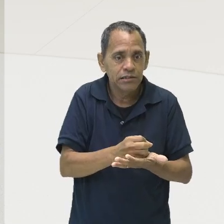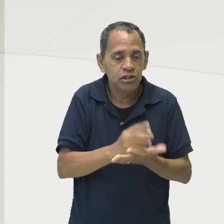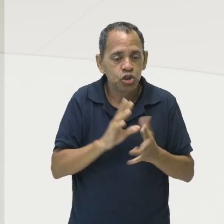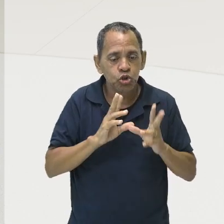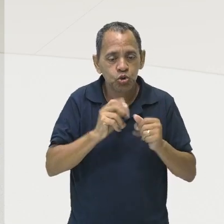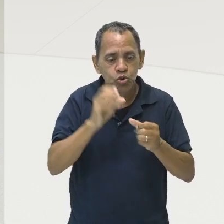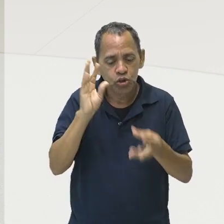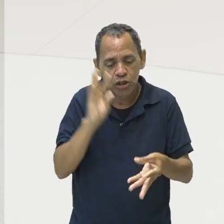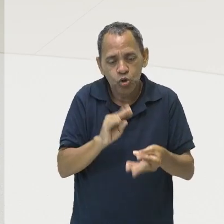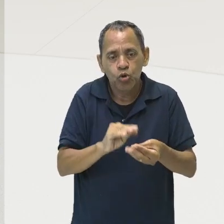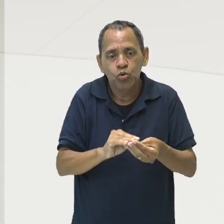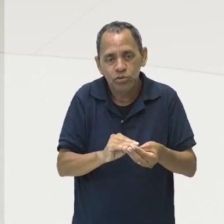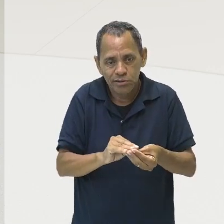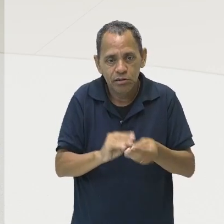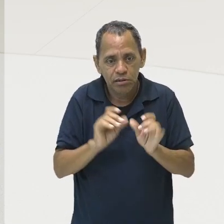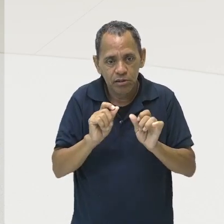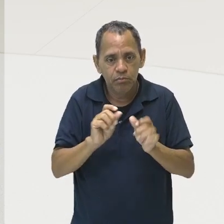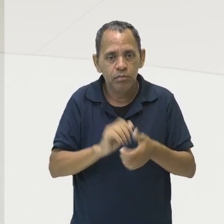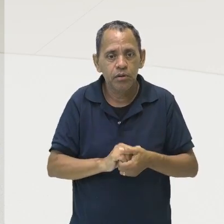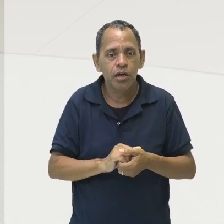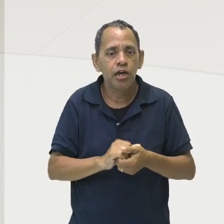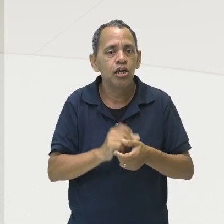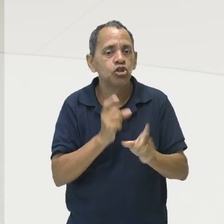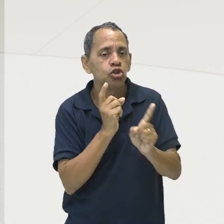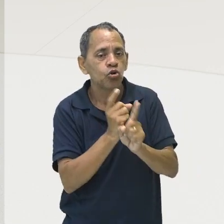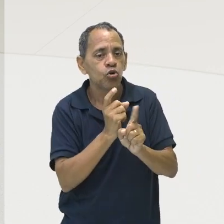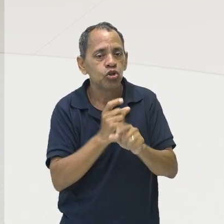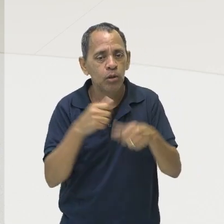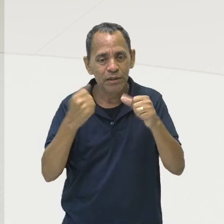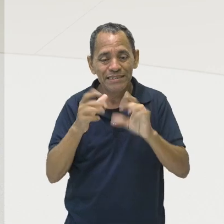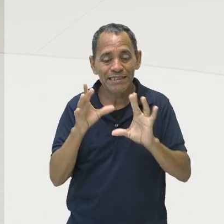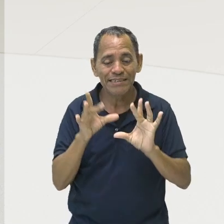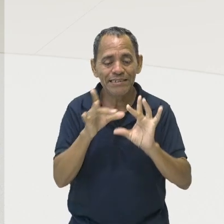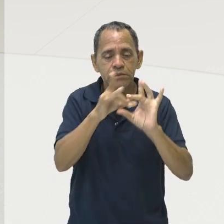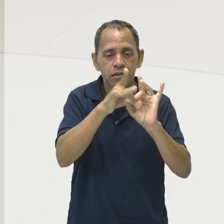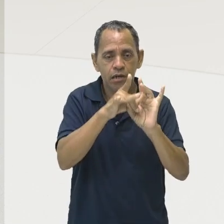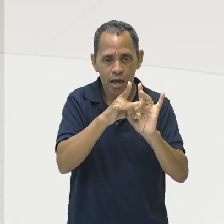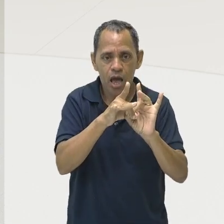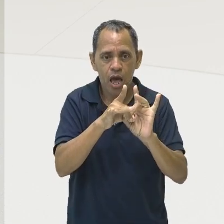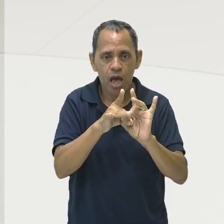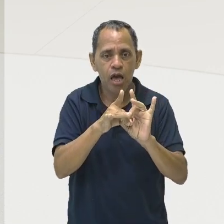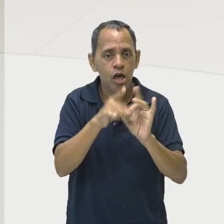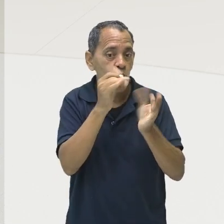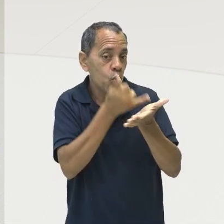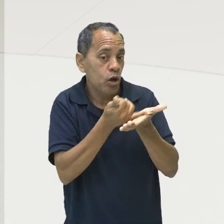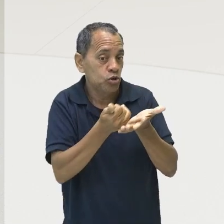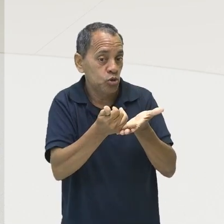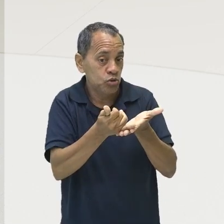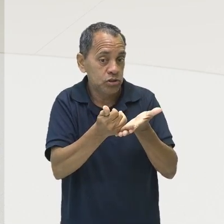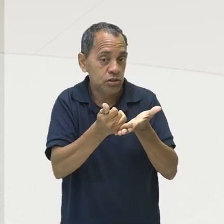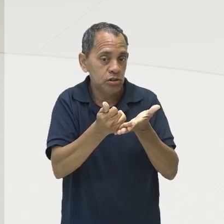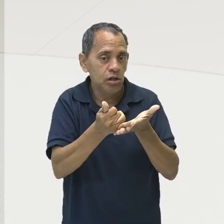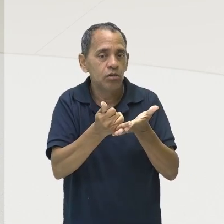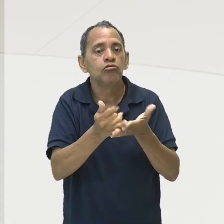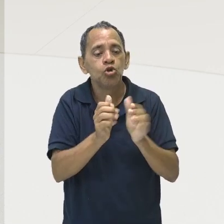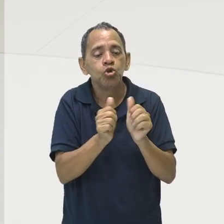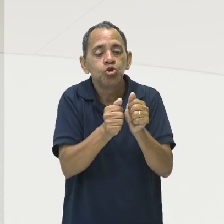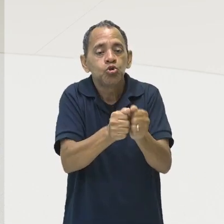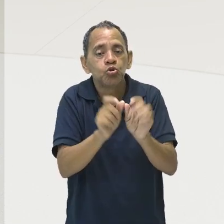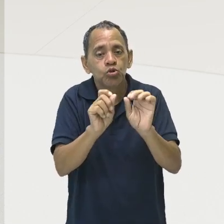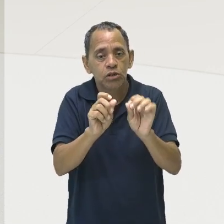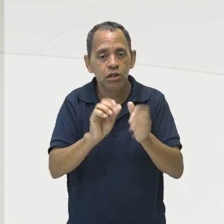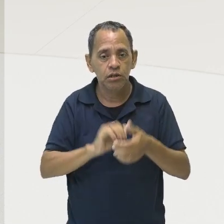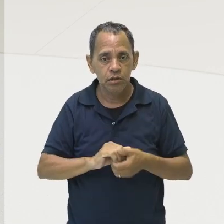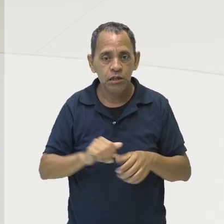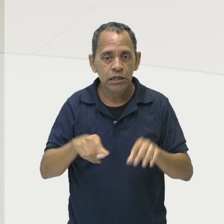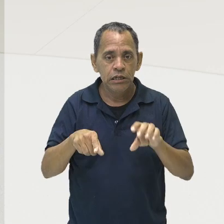se encontrar aqui, ó. Tem que casar com essa introdução aliada aos nossos argumentos. Então vejam